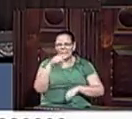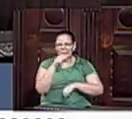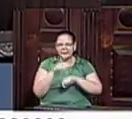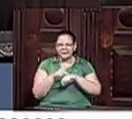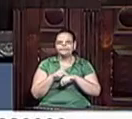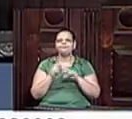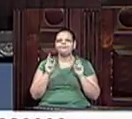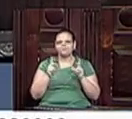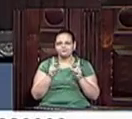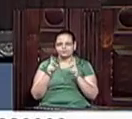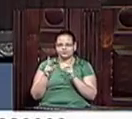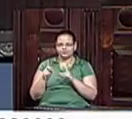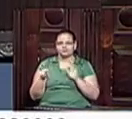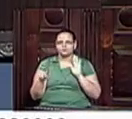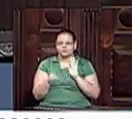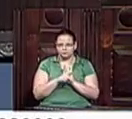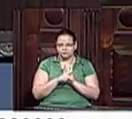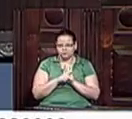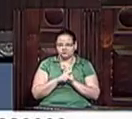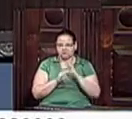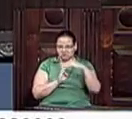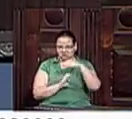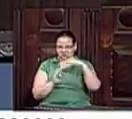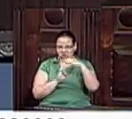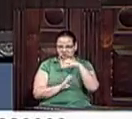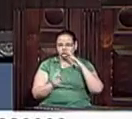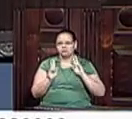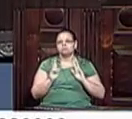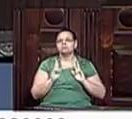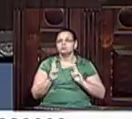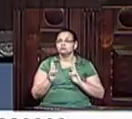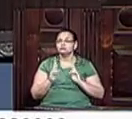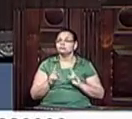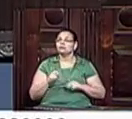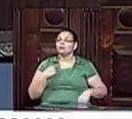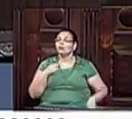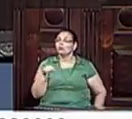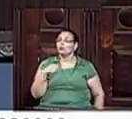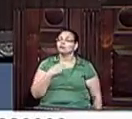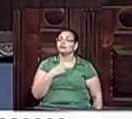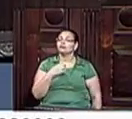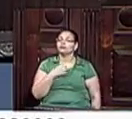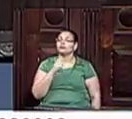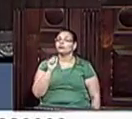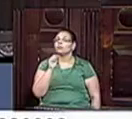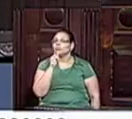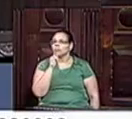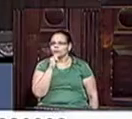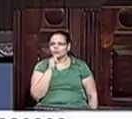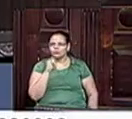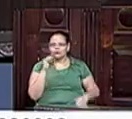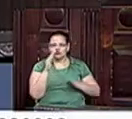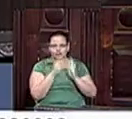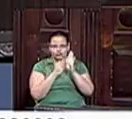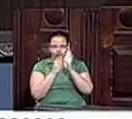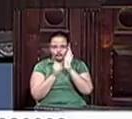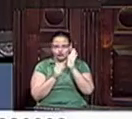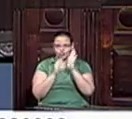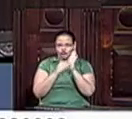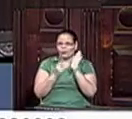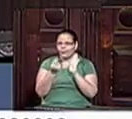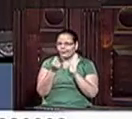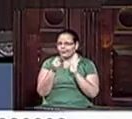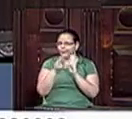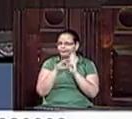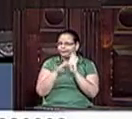quando vendiam para suas próprias subsidiárias, deram um jeito de tirar da fórmula o preço